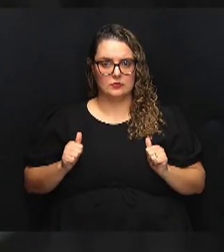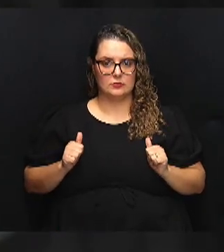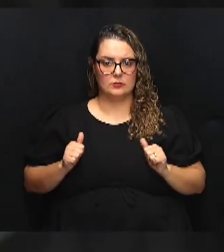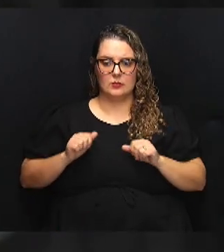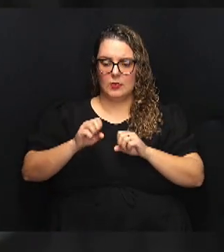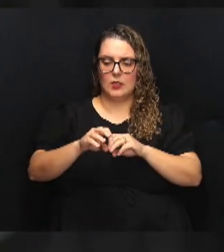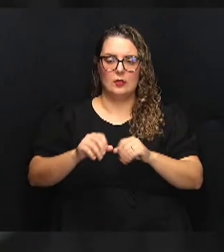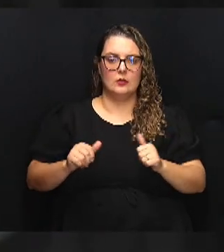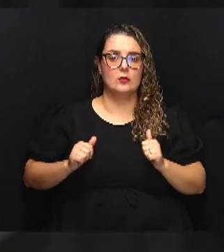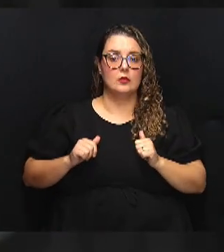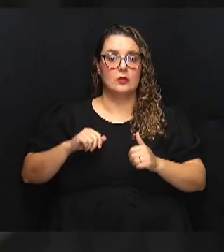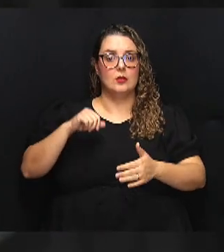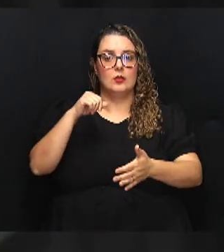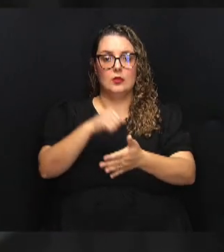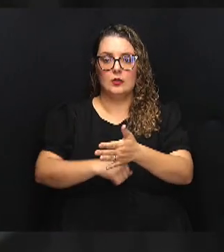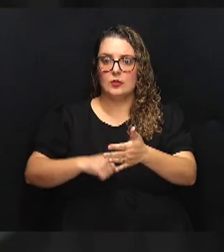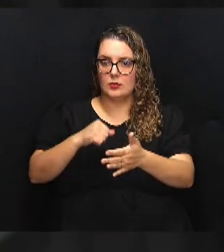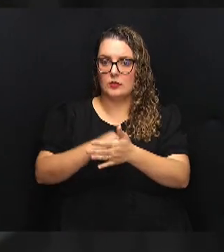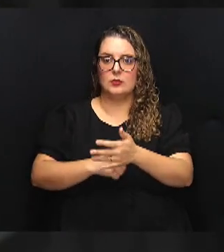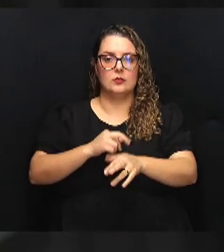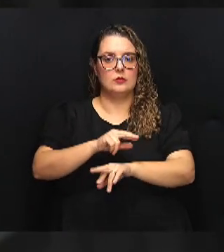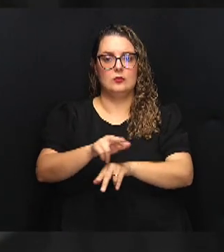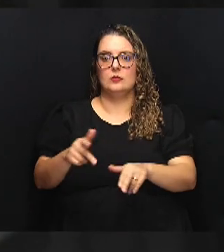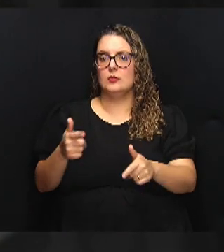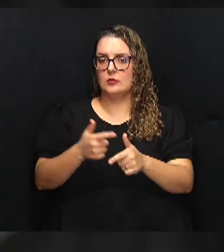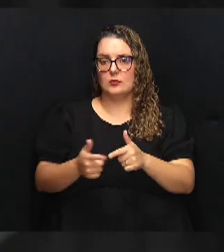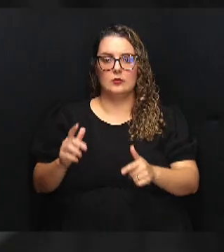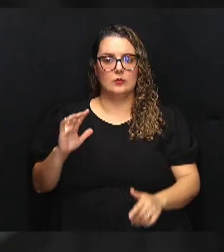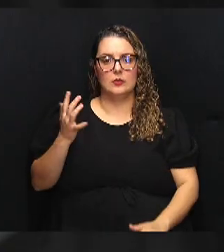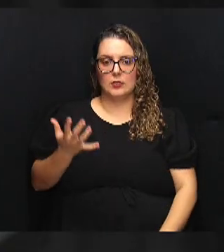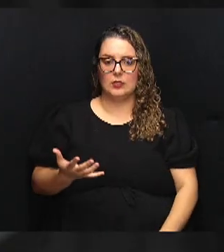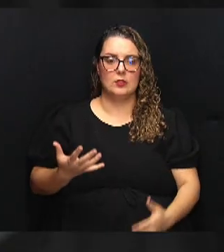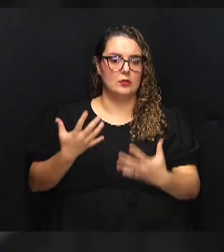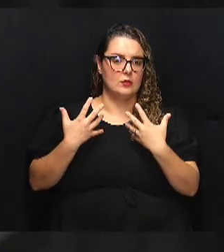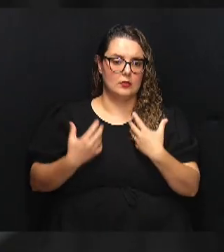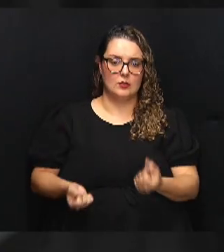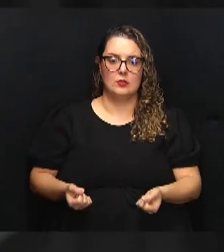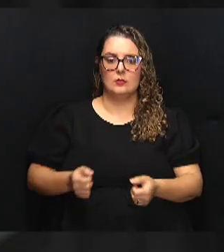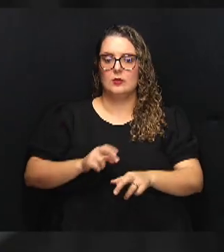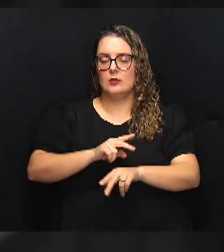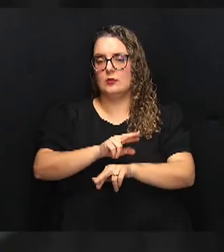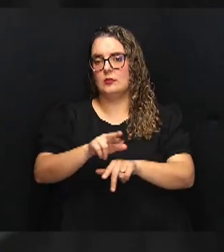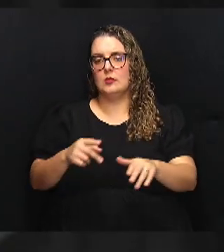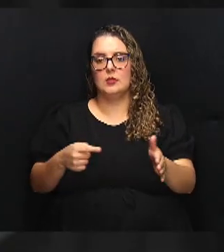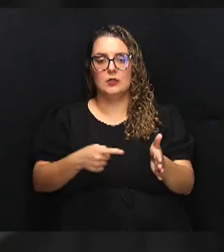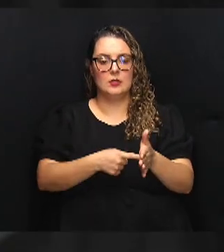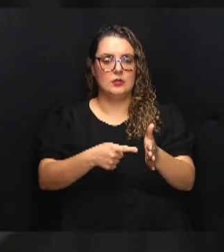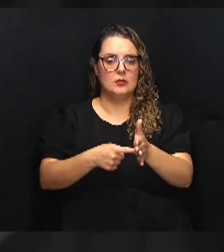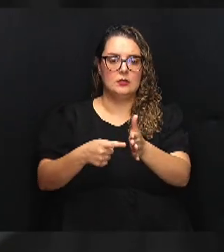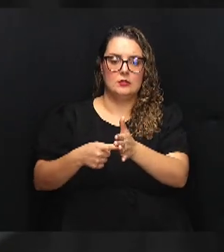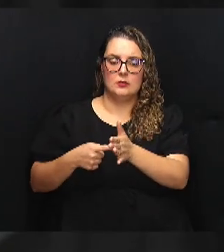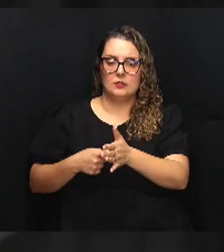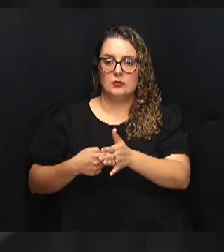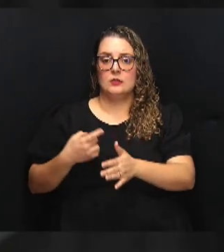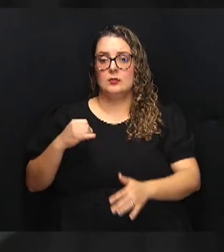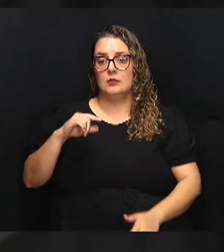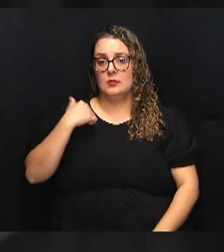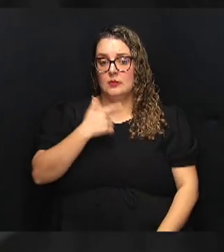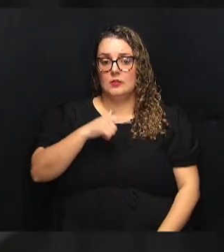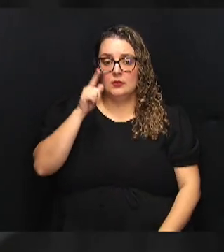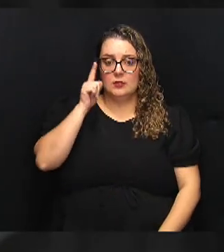já viu, eu luto isso, inúmeros problemas acontecem, eu recebo inúmeras denúncias. Então, se a gente